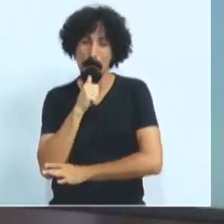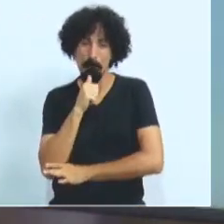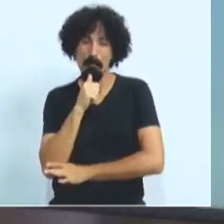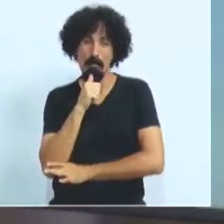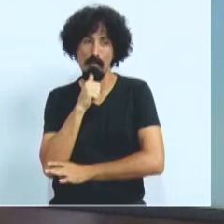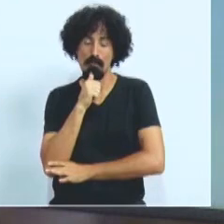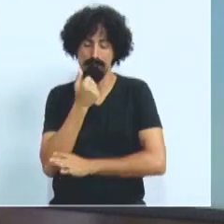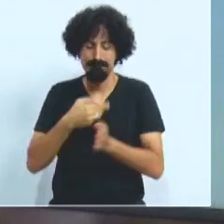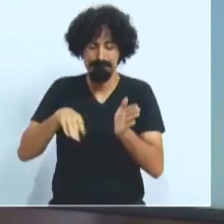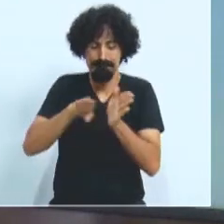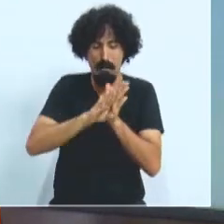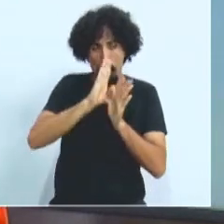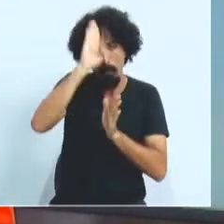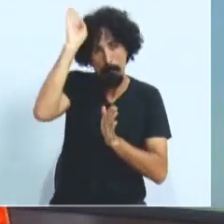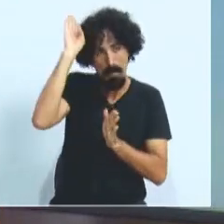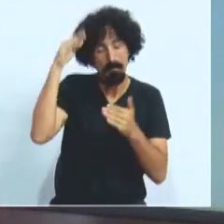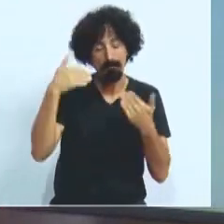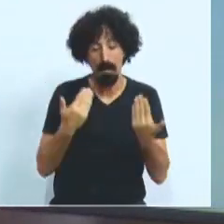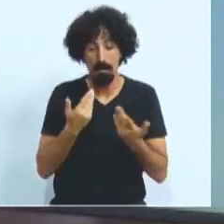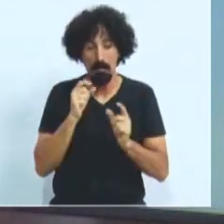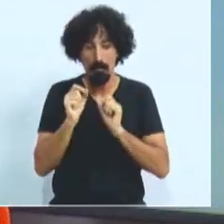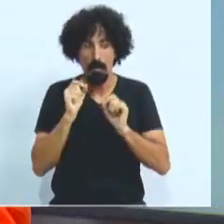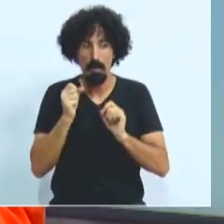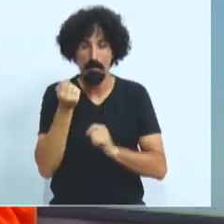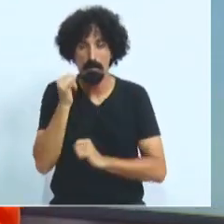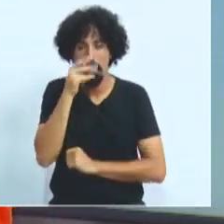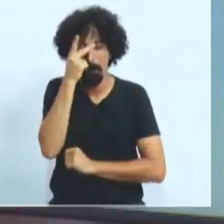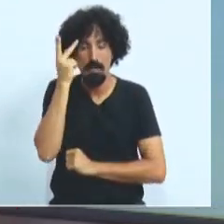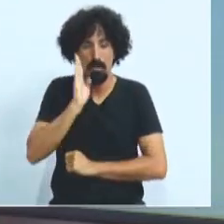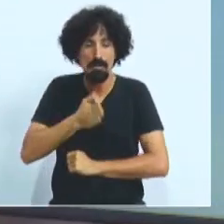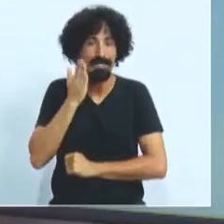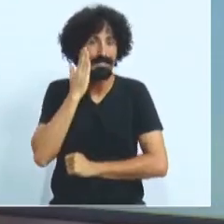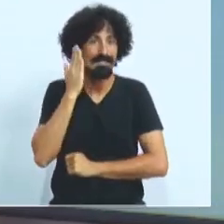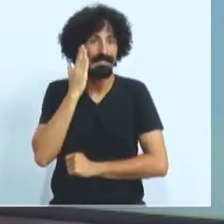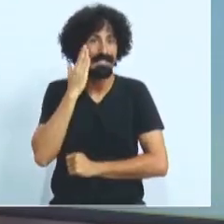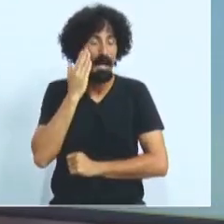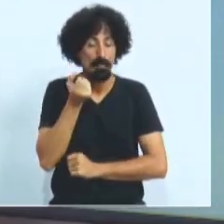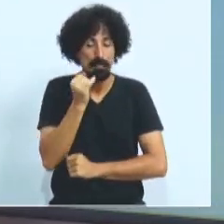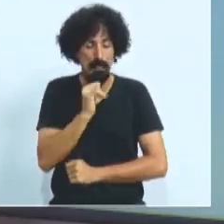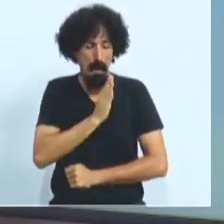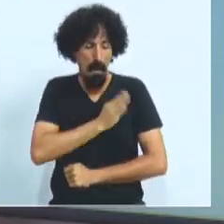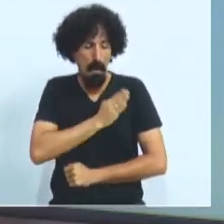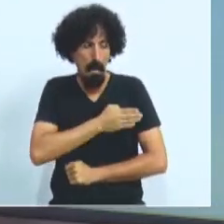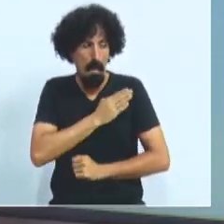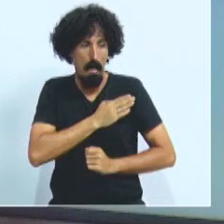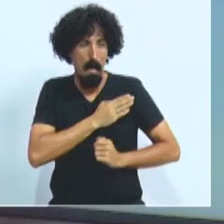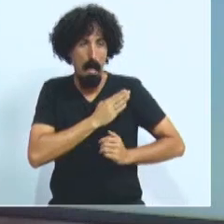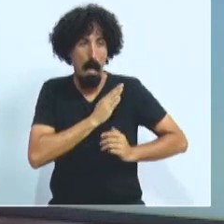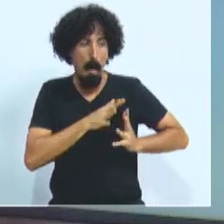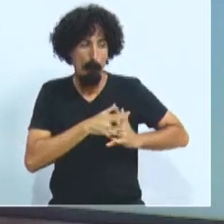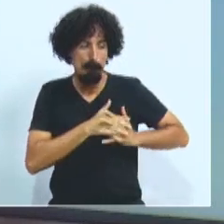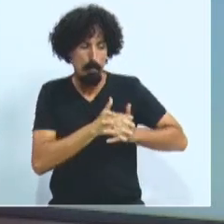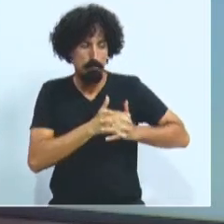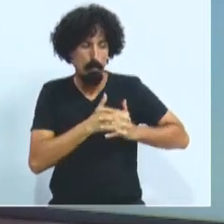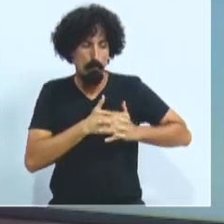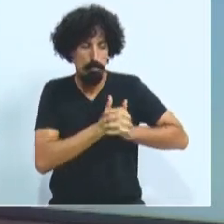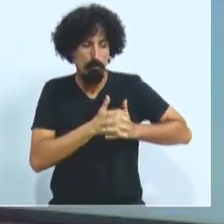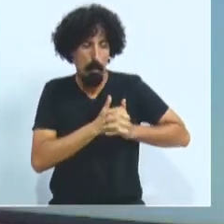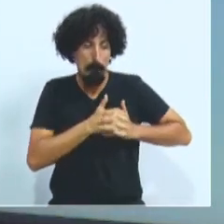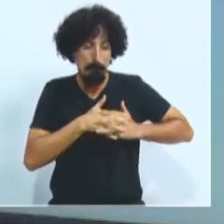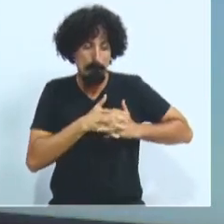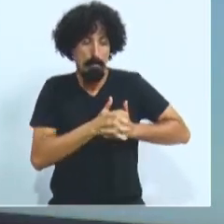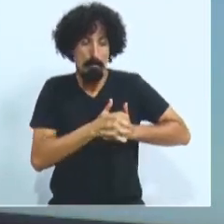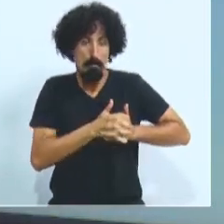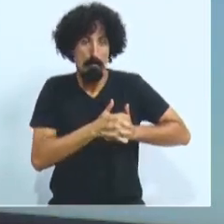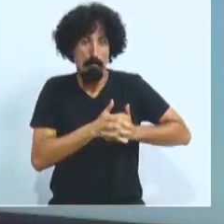parada cardíaca ou outras situações que venham a trazer uma parada respiratória, os primeiros minutos são fundamentais ali para garantir a